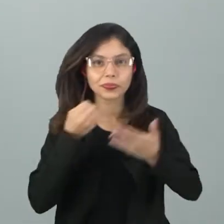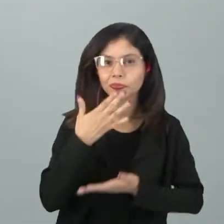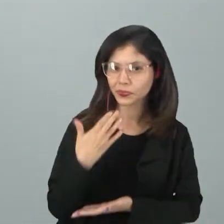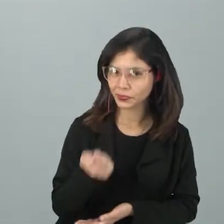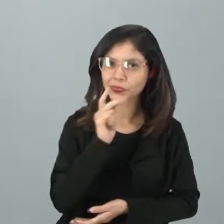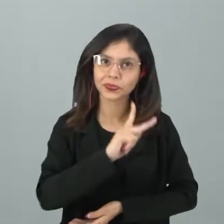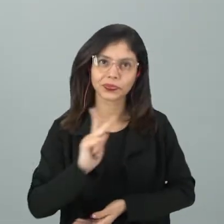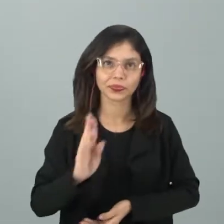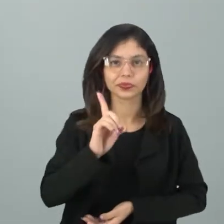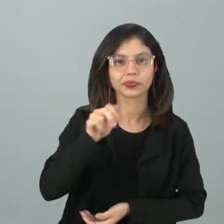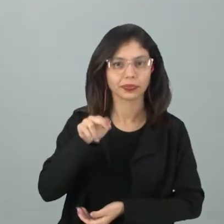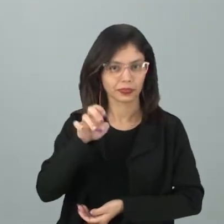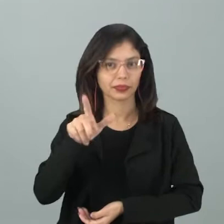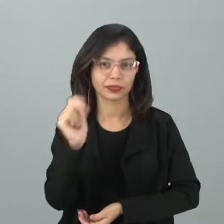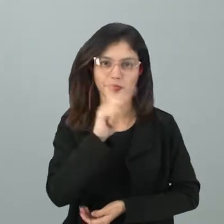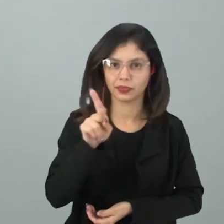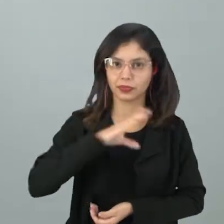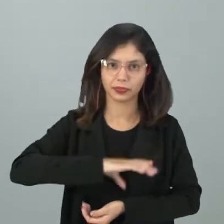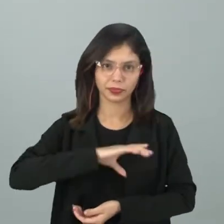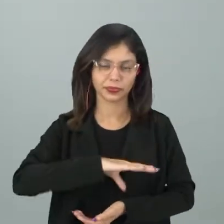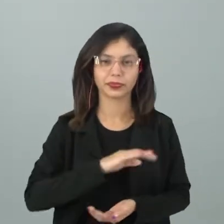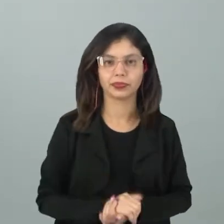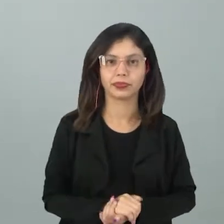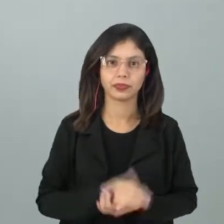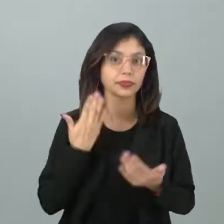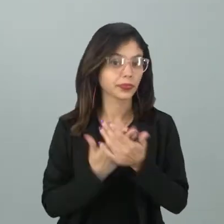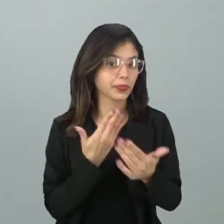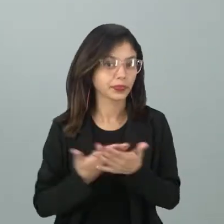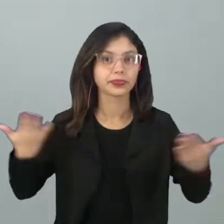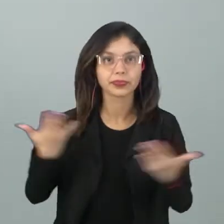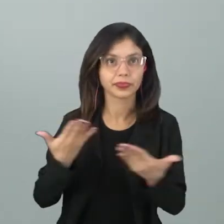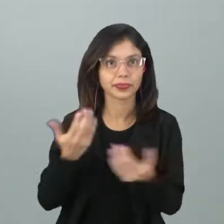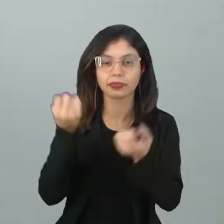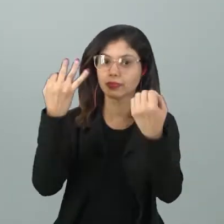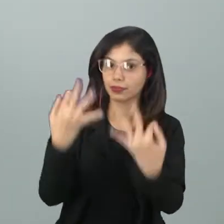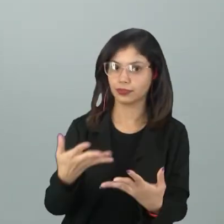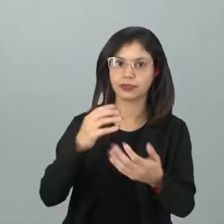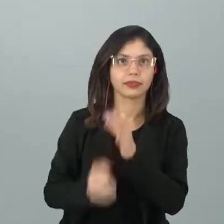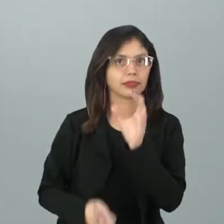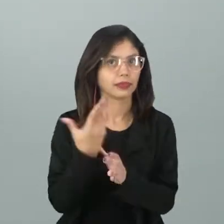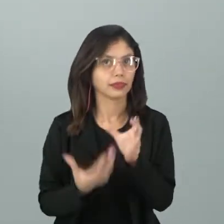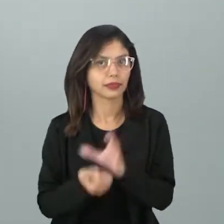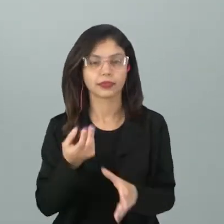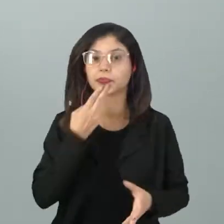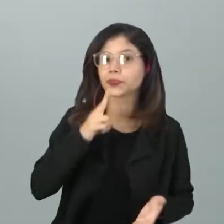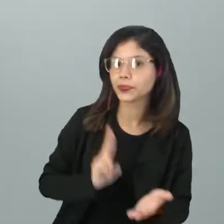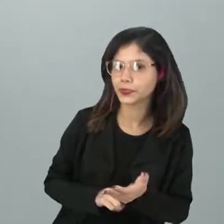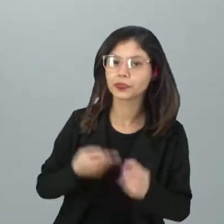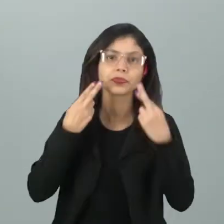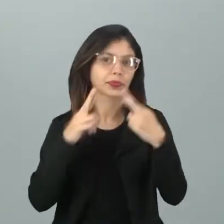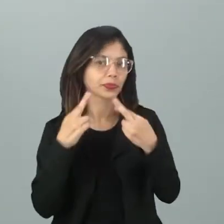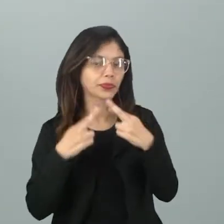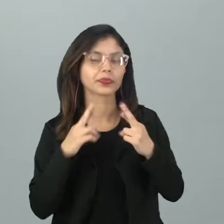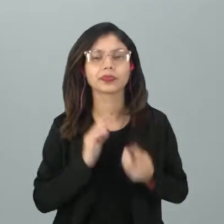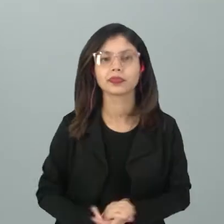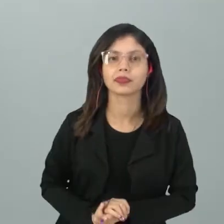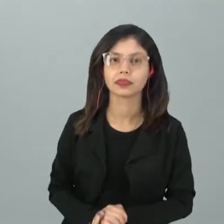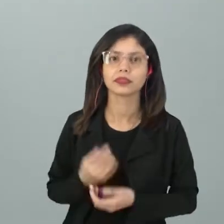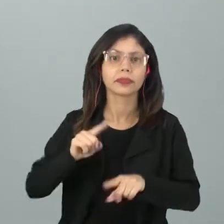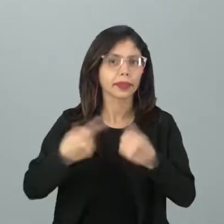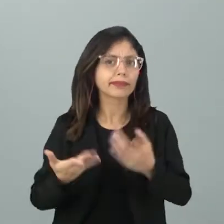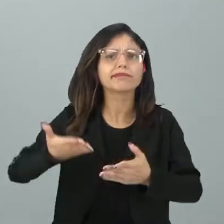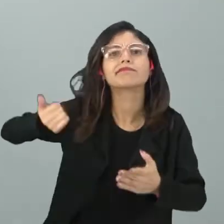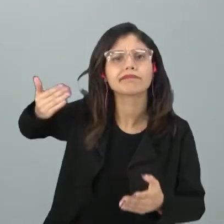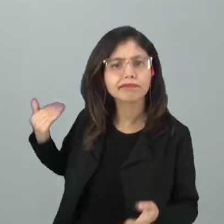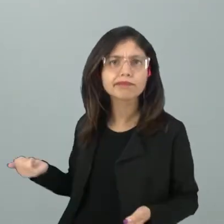E aí, moçada, eu sou o professor Daniel Lopes, de Língua Portuguesa. A aula de hoje vai tratar sobre produção de uma carta de reclamação. Mas